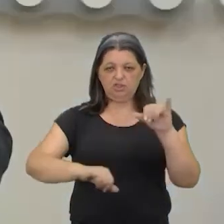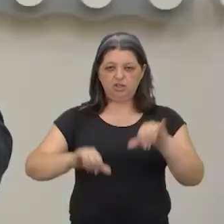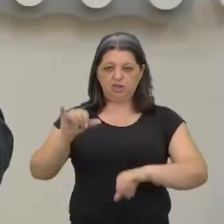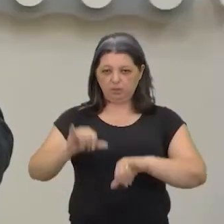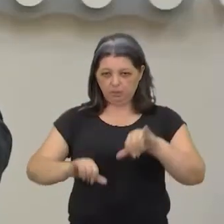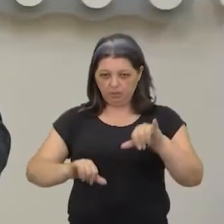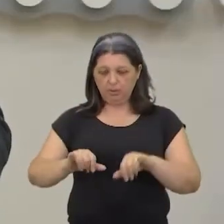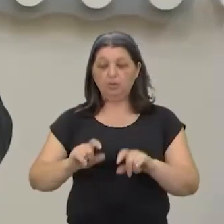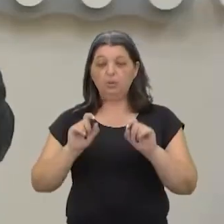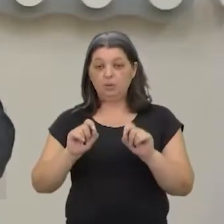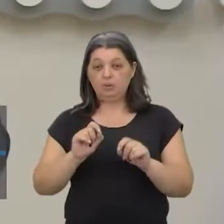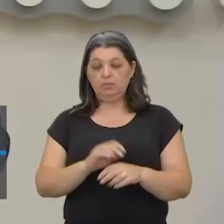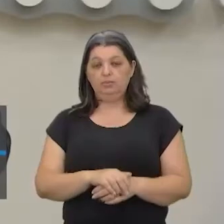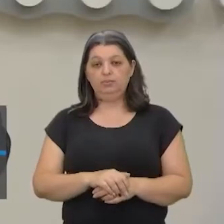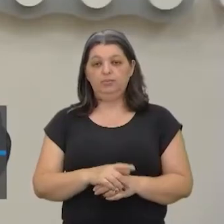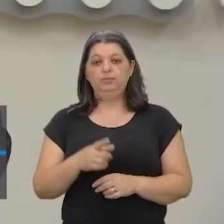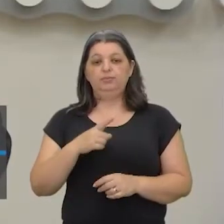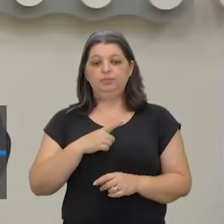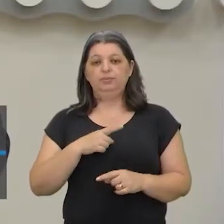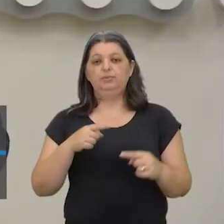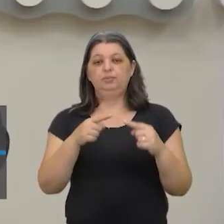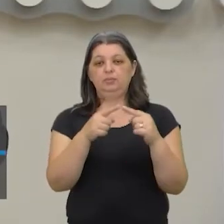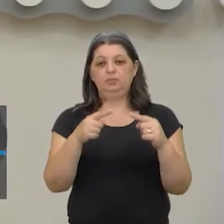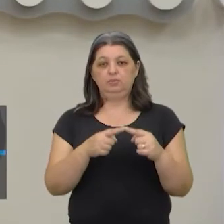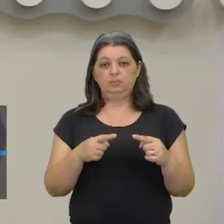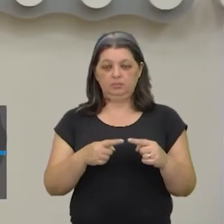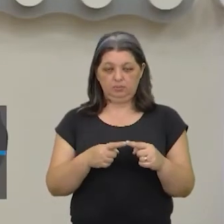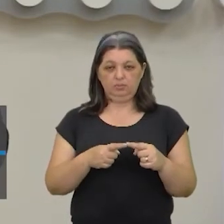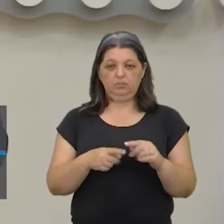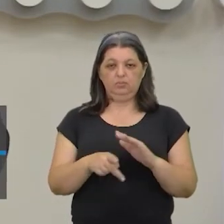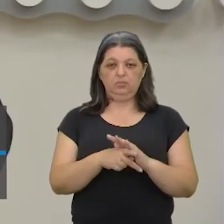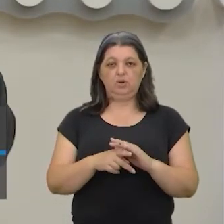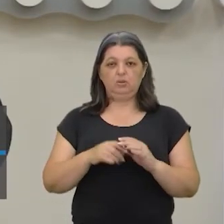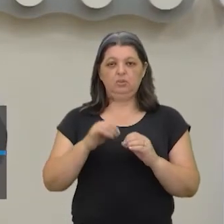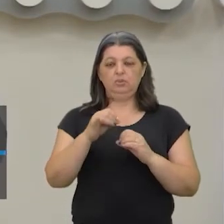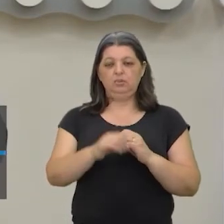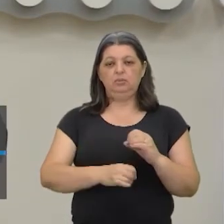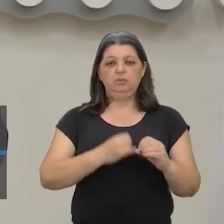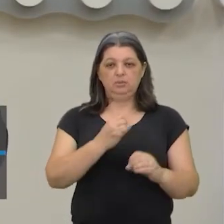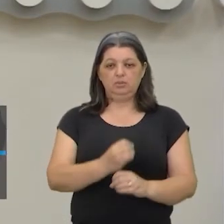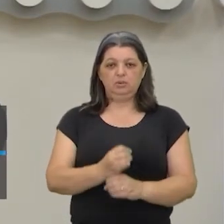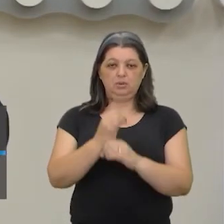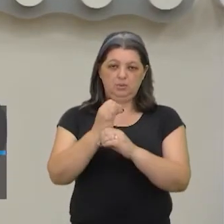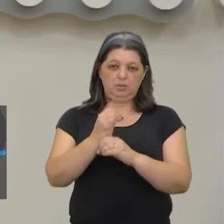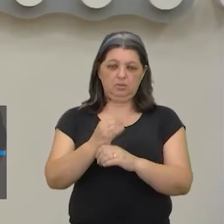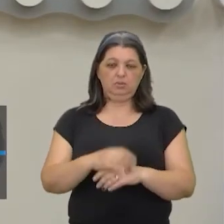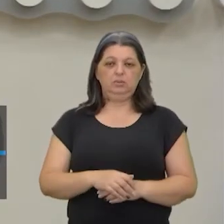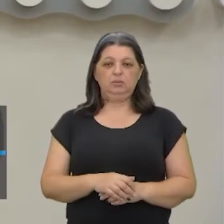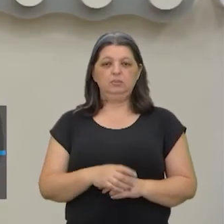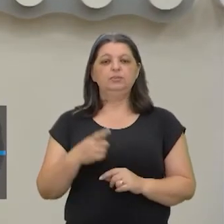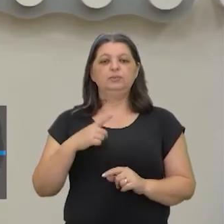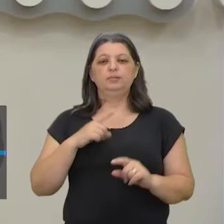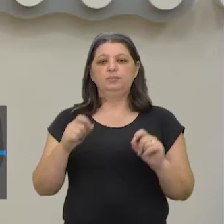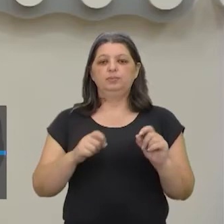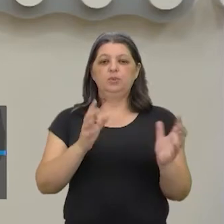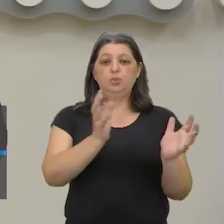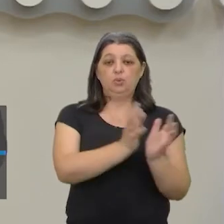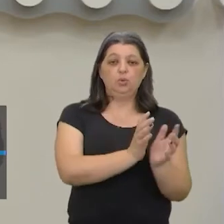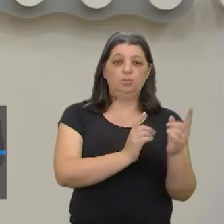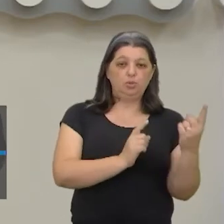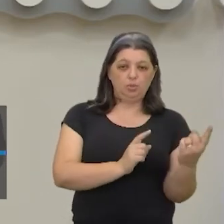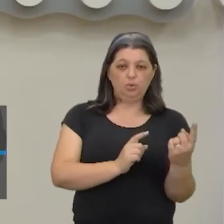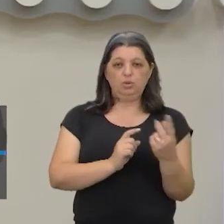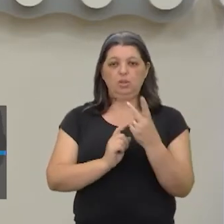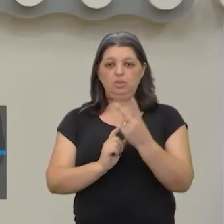elementos da tabela periódica que fazem ligação iônica? Então, para eu saber que é uma ligação iônica, é só eu ver grupo 1,